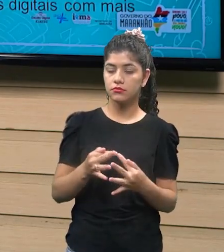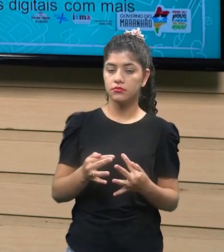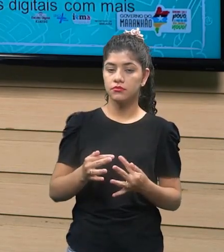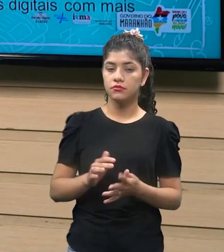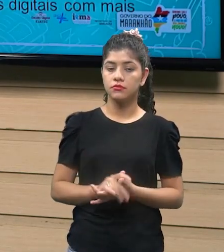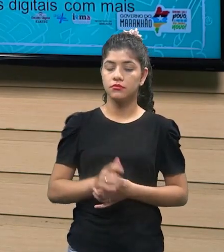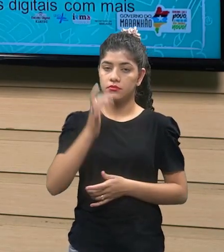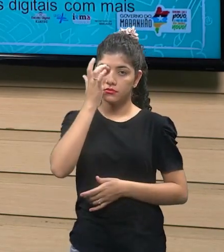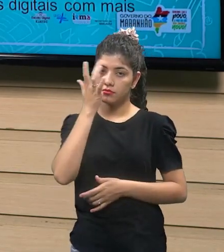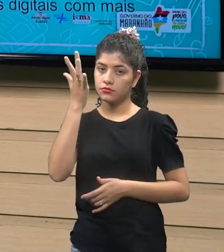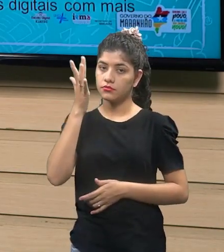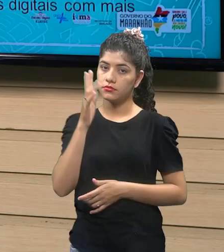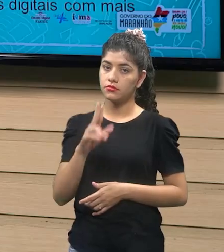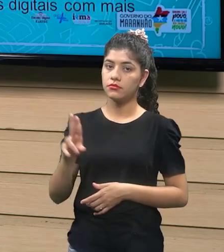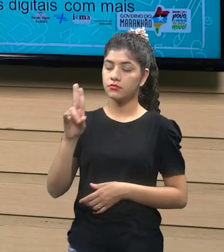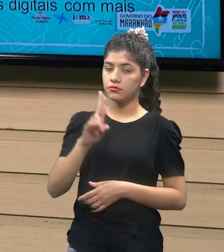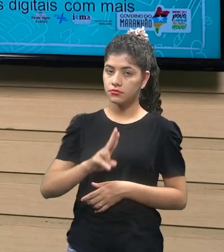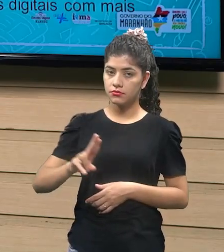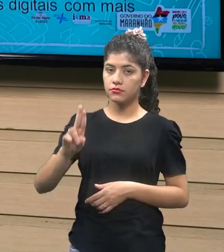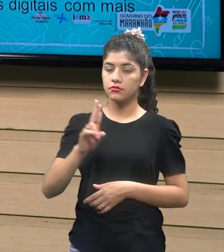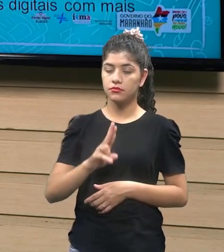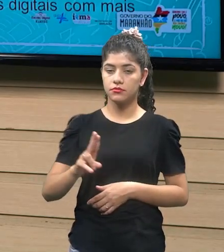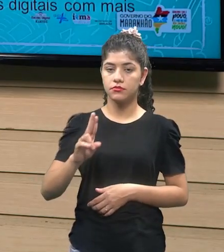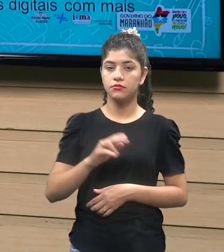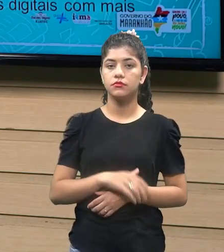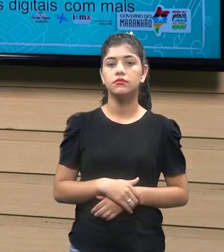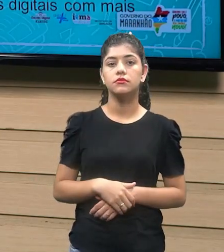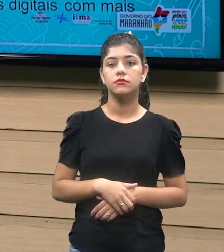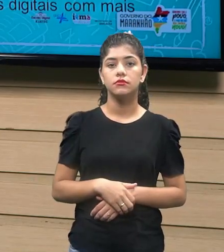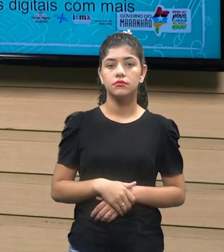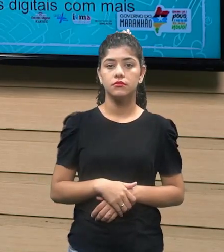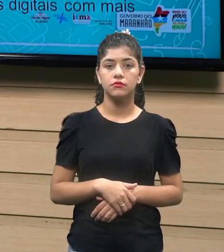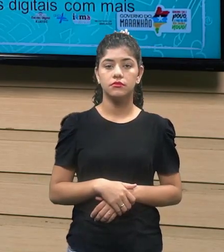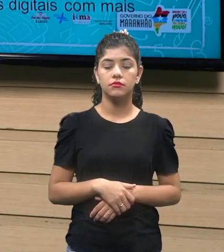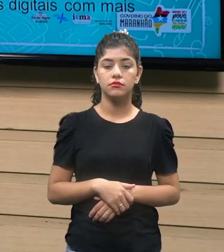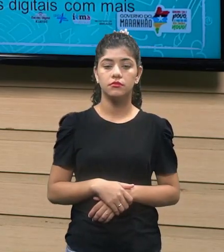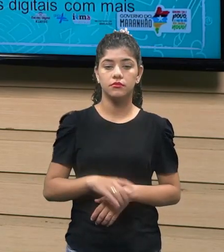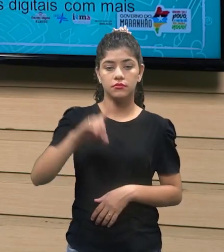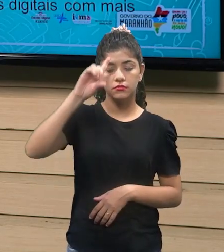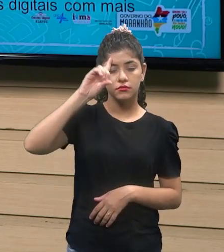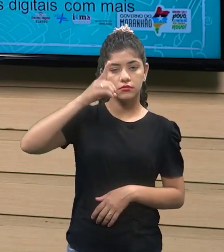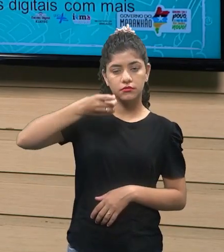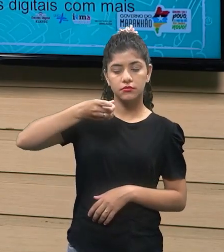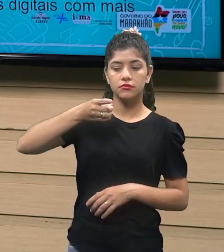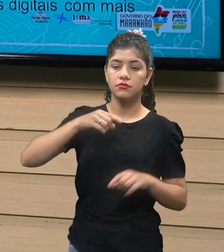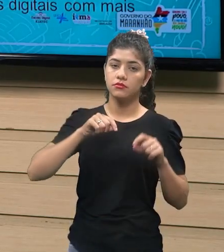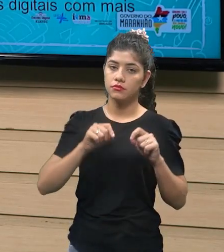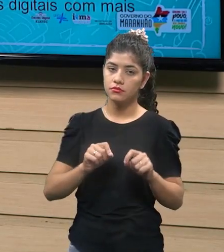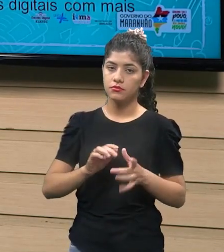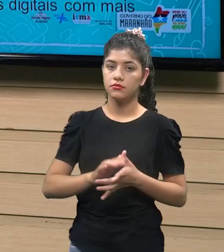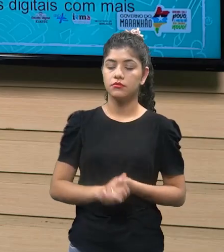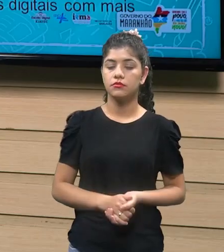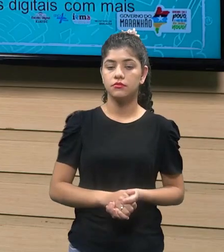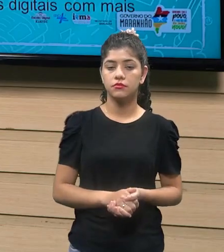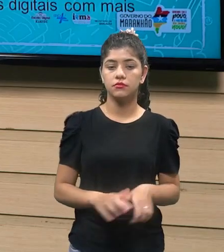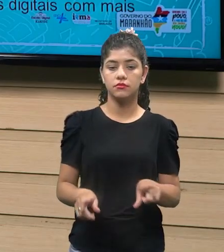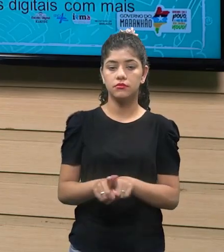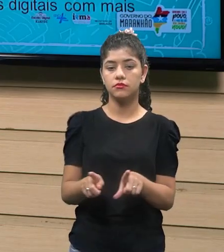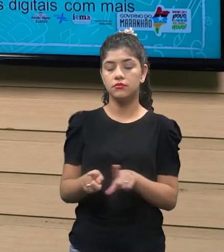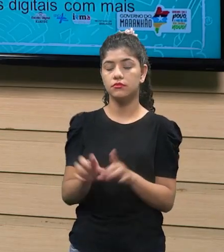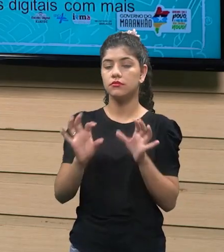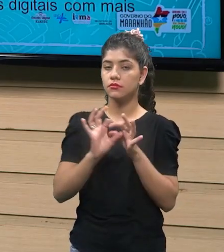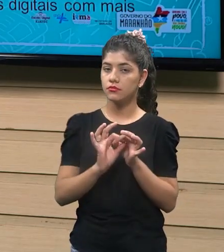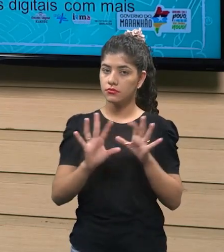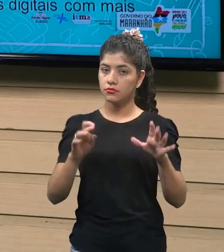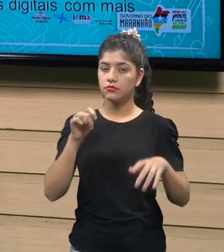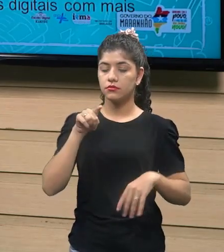de você utilizar, de você aplicar ali os comandos, de você dar os comandos, tá? E ele permite que